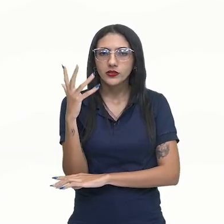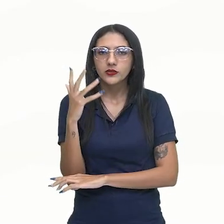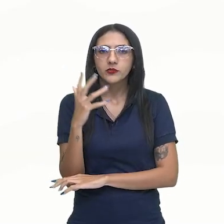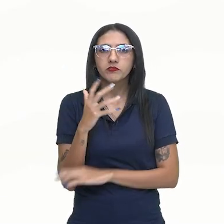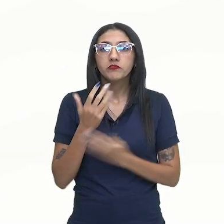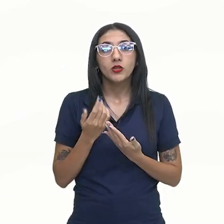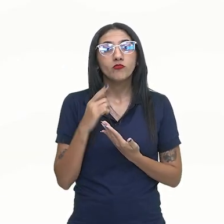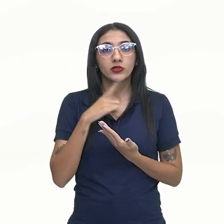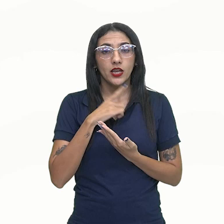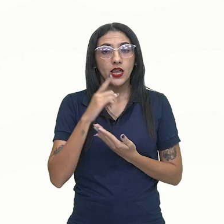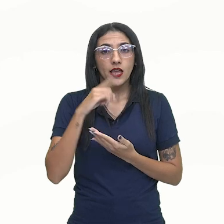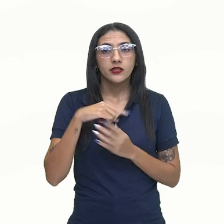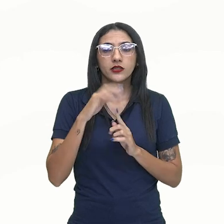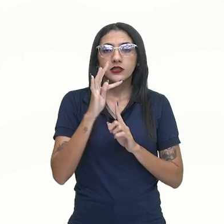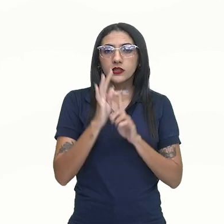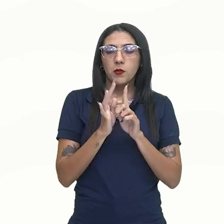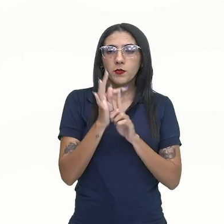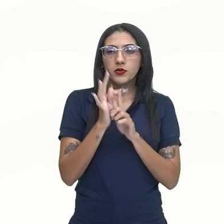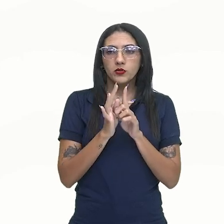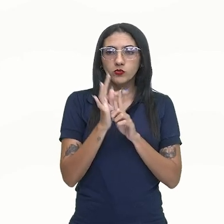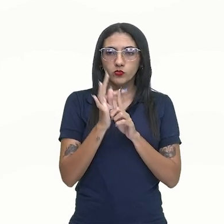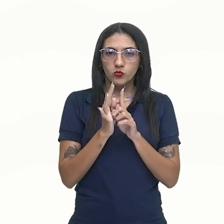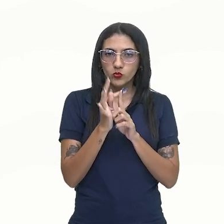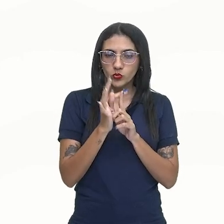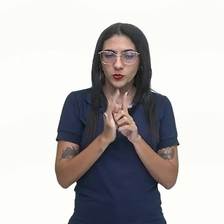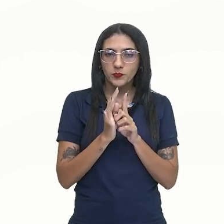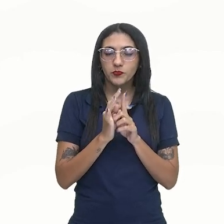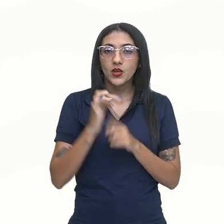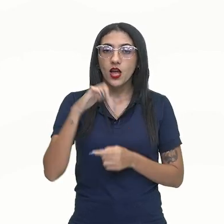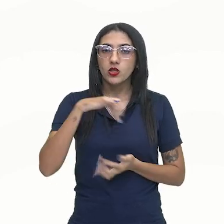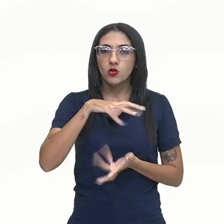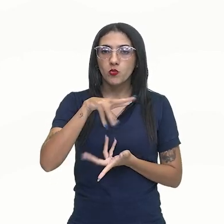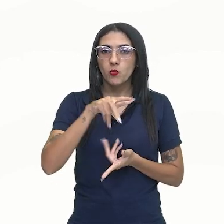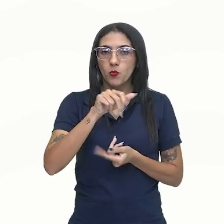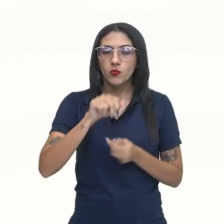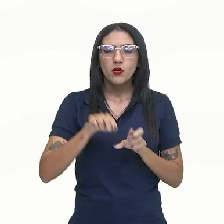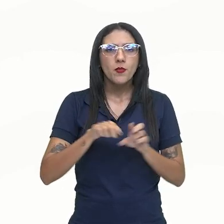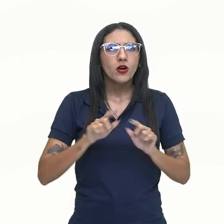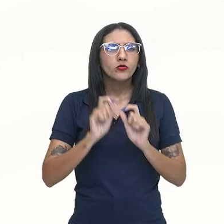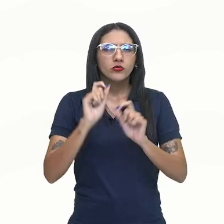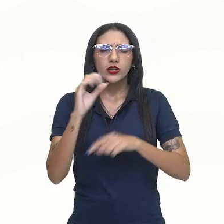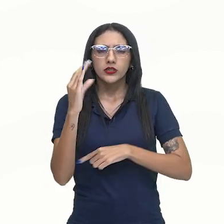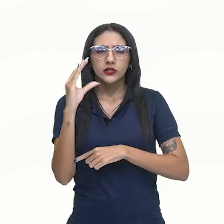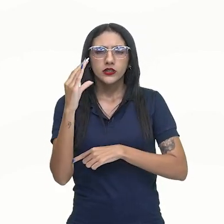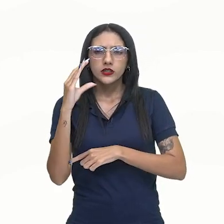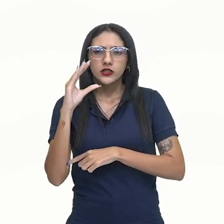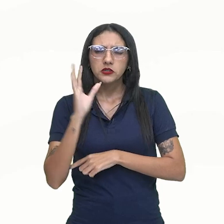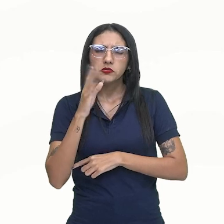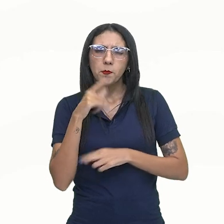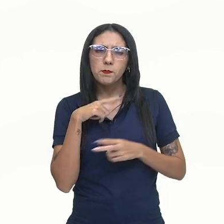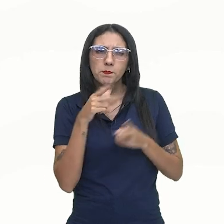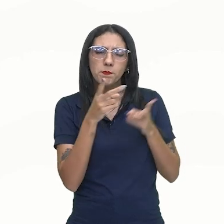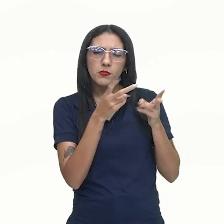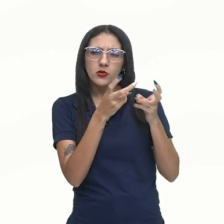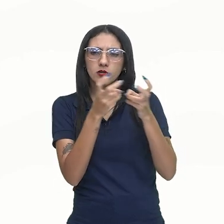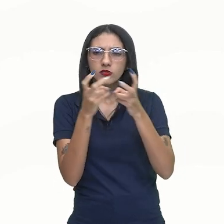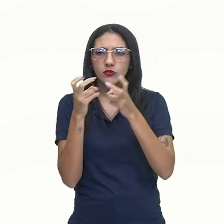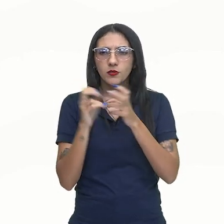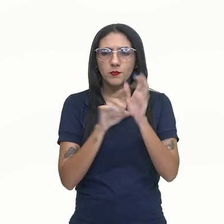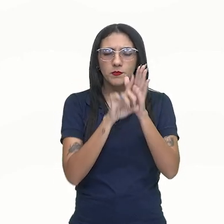temperatura média do planeta, certo? Só que o que os cientistas estão percebendo,